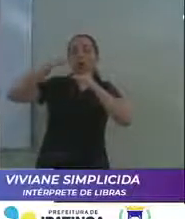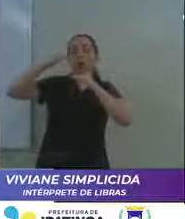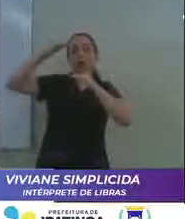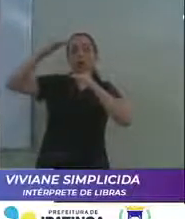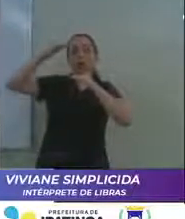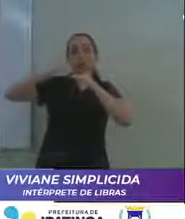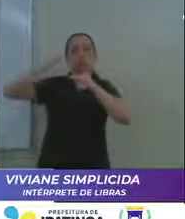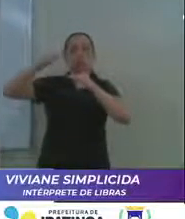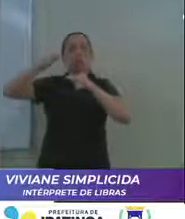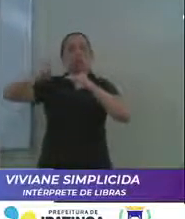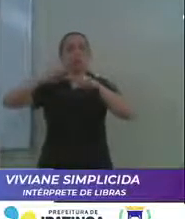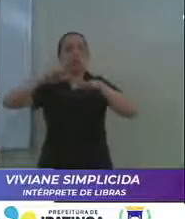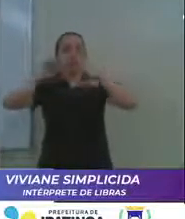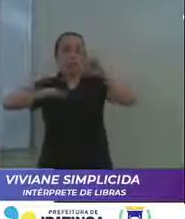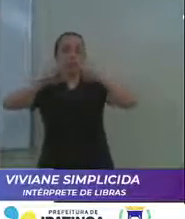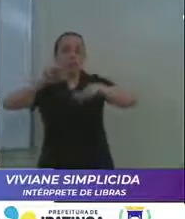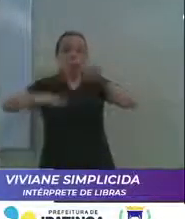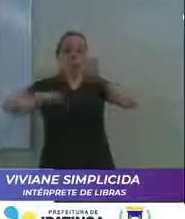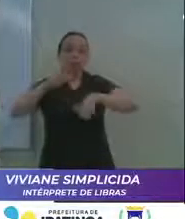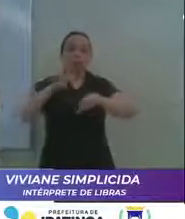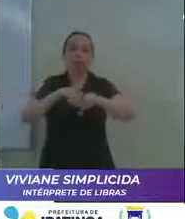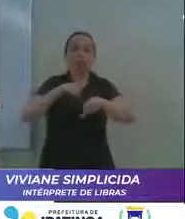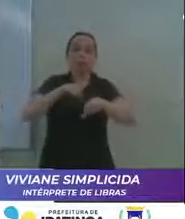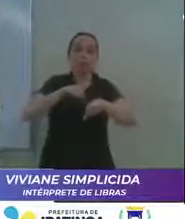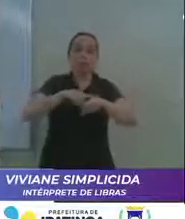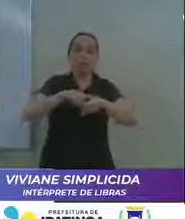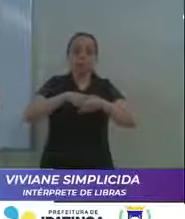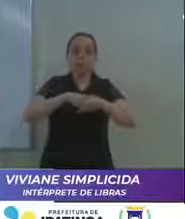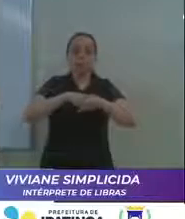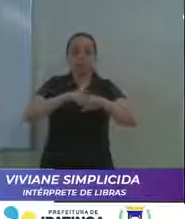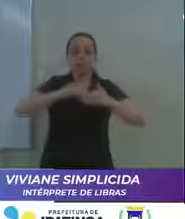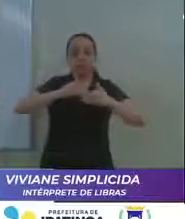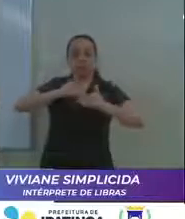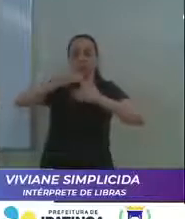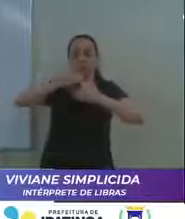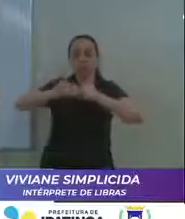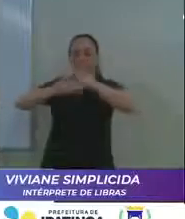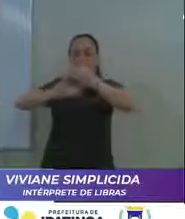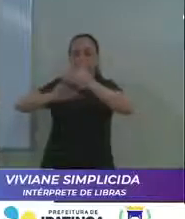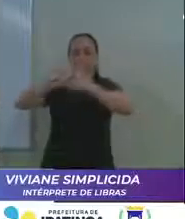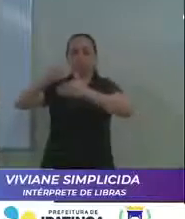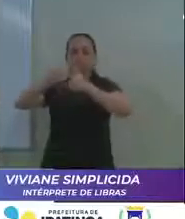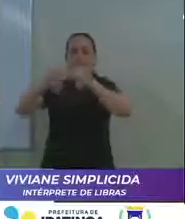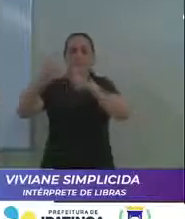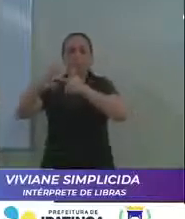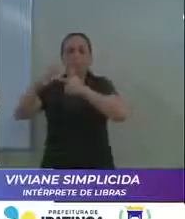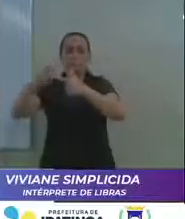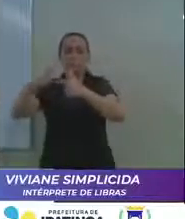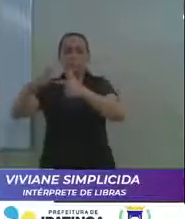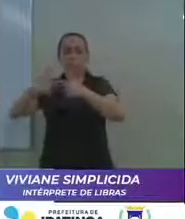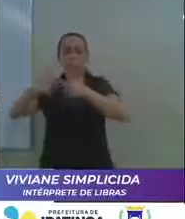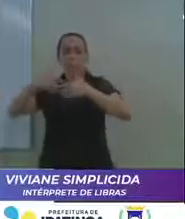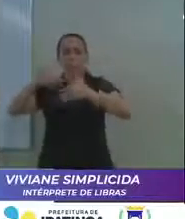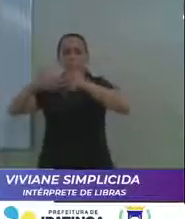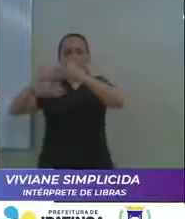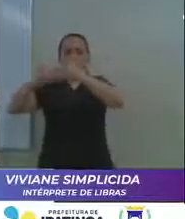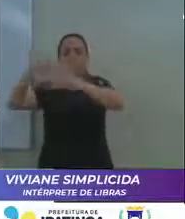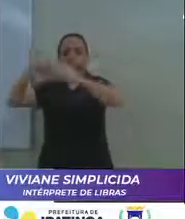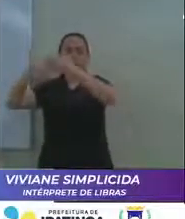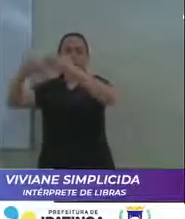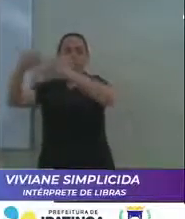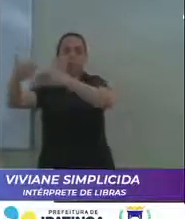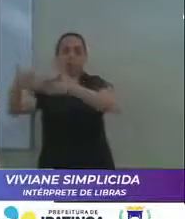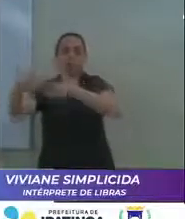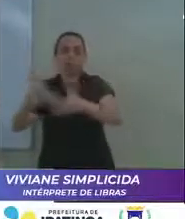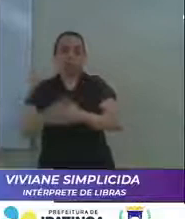elevada em determinados momentos, e é progressivo, né? Consequentemente, eu tenho o que a gente chama de aumento da frequência